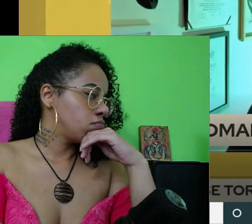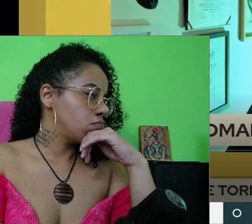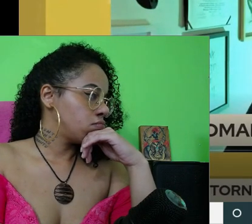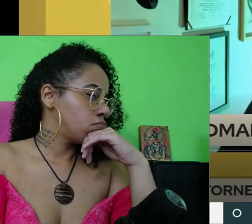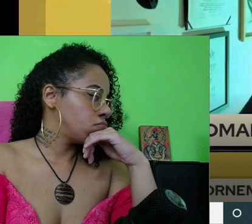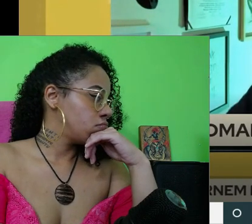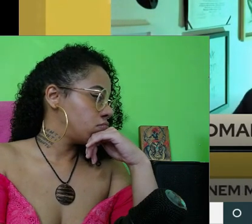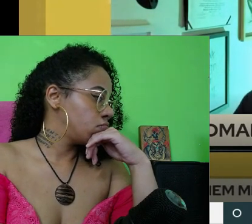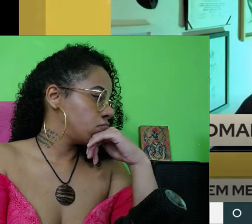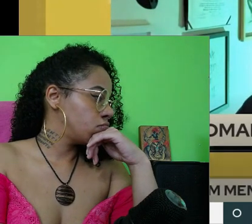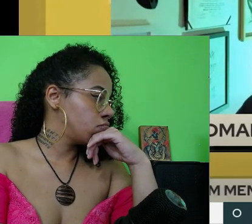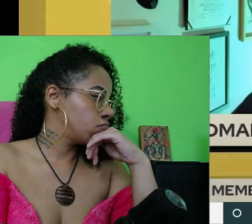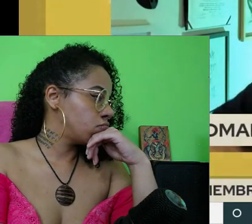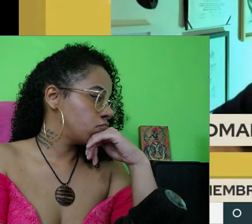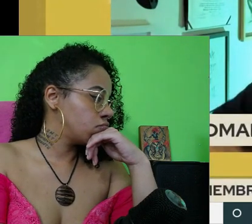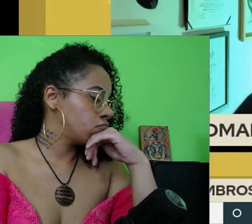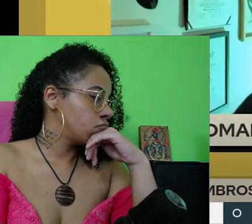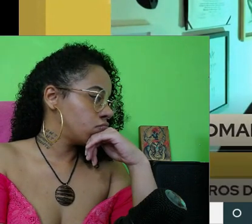academia